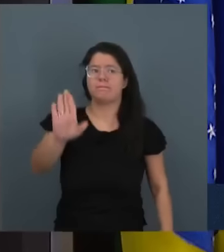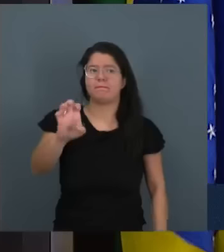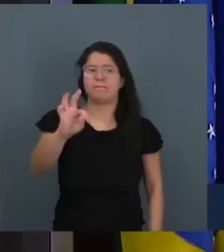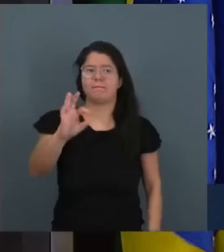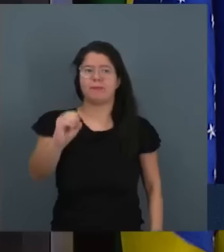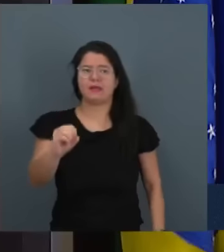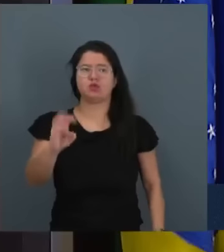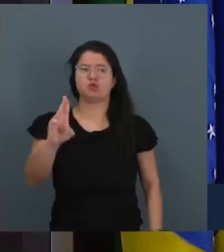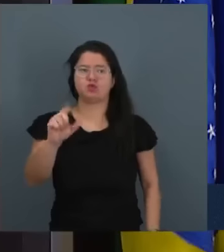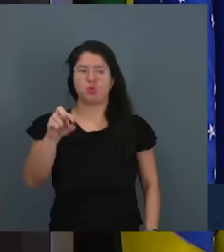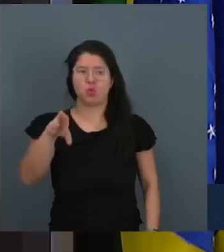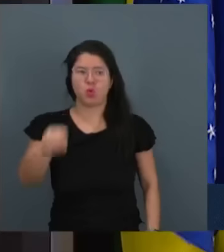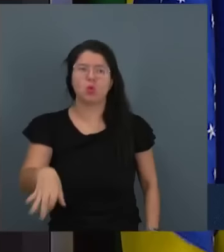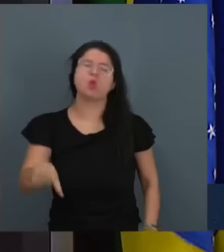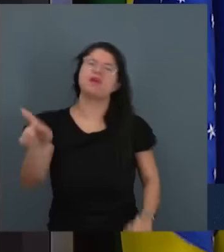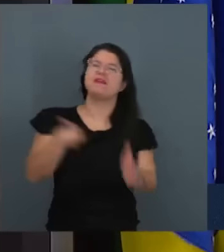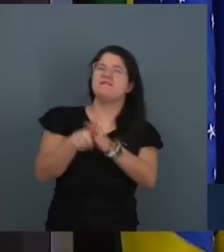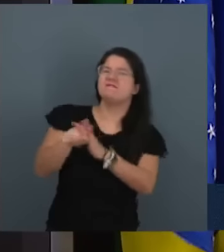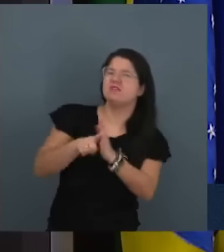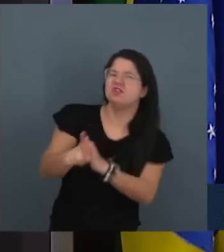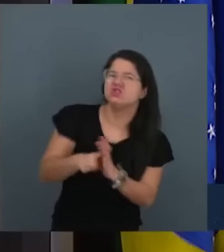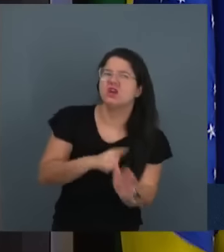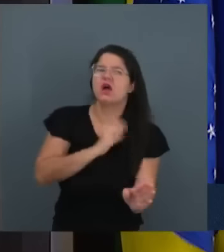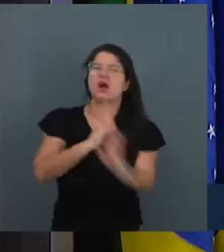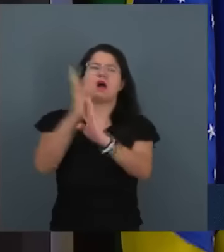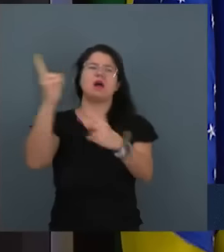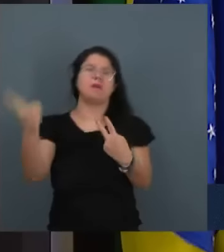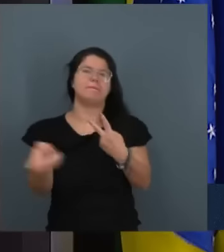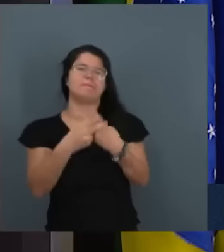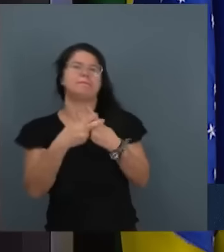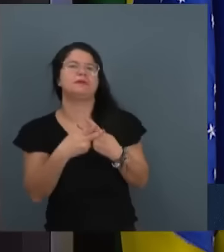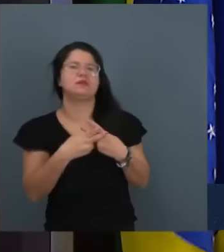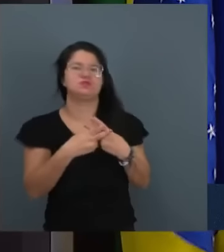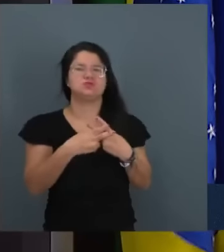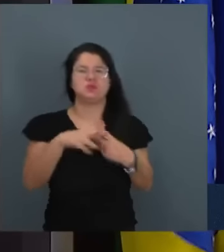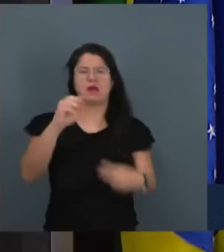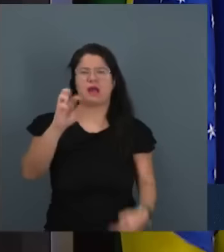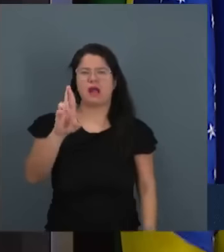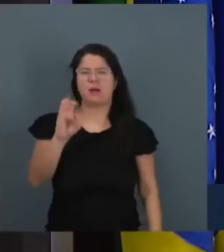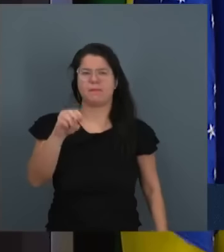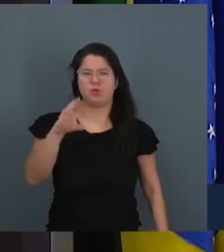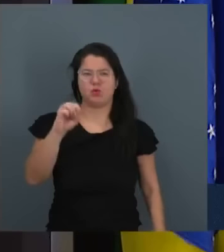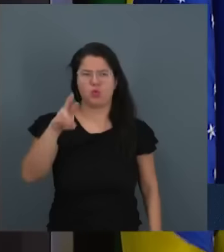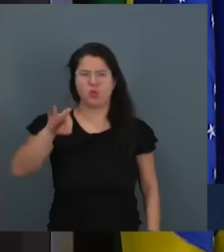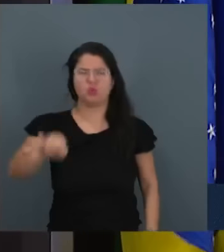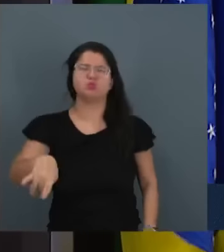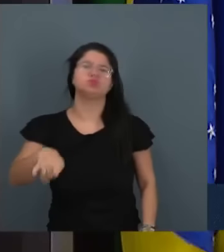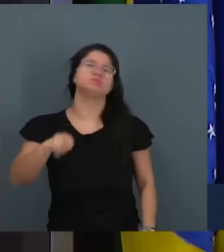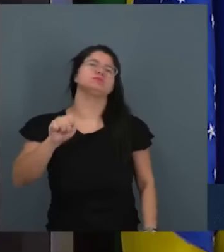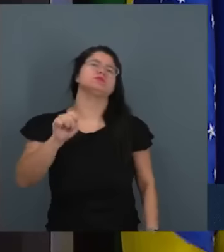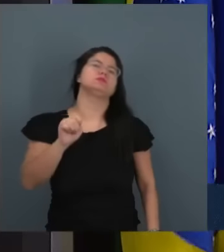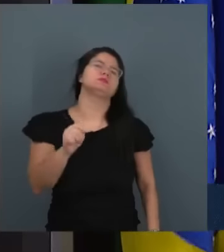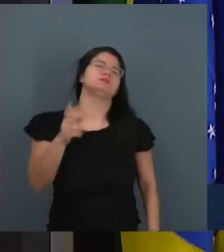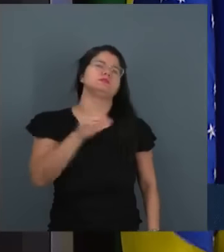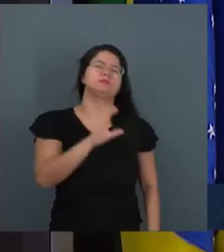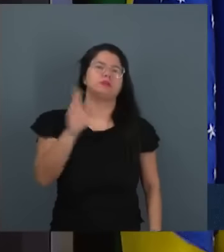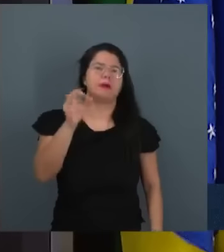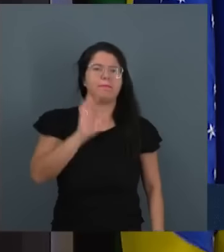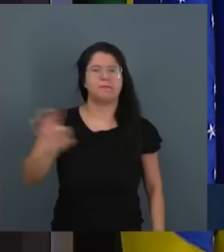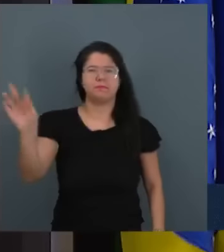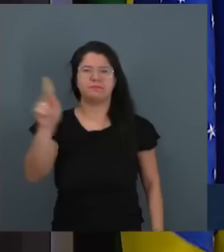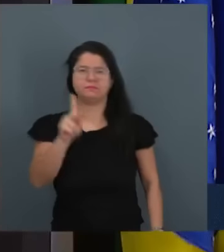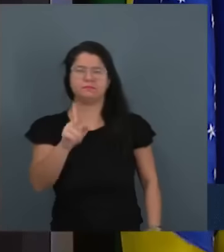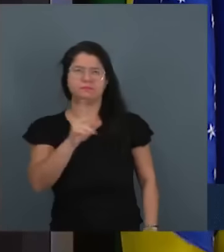Louco, investigado e preso na Operação Carbono Oculto da Polícia Federal sobre a infiltração do